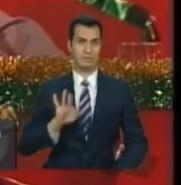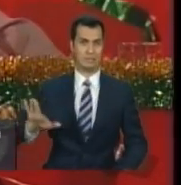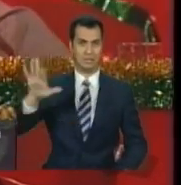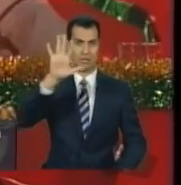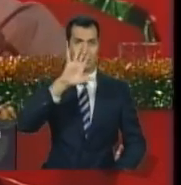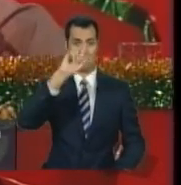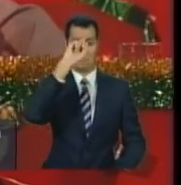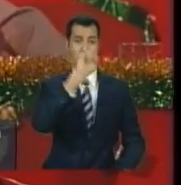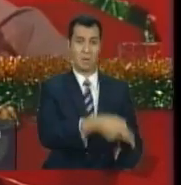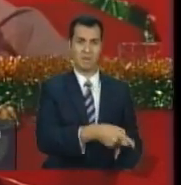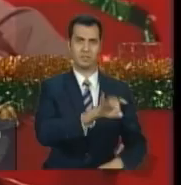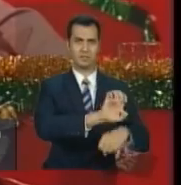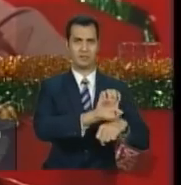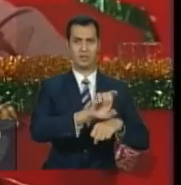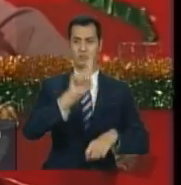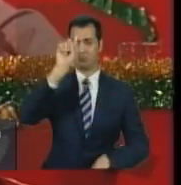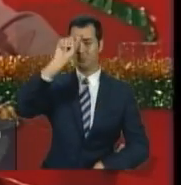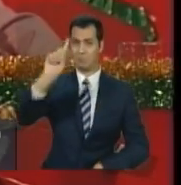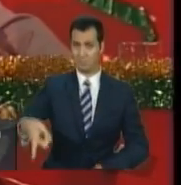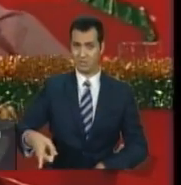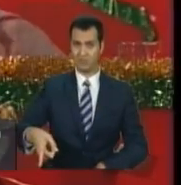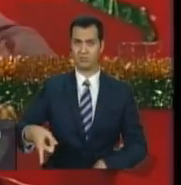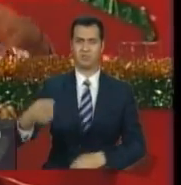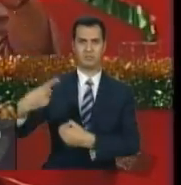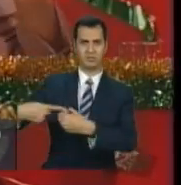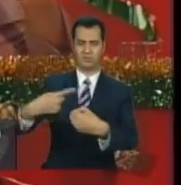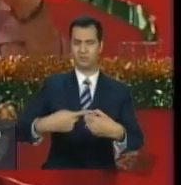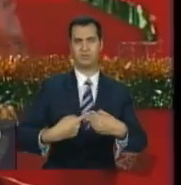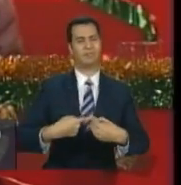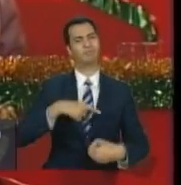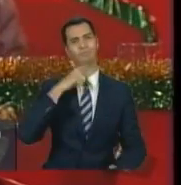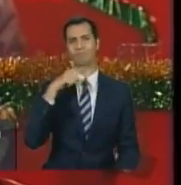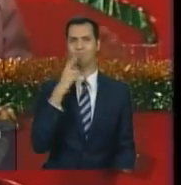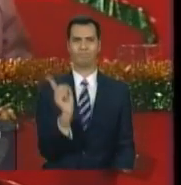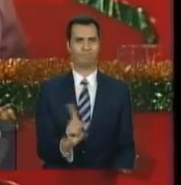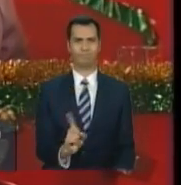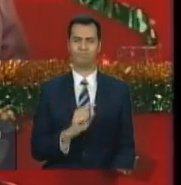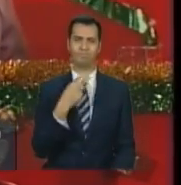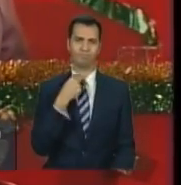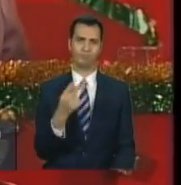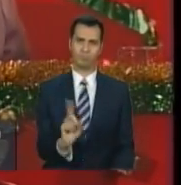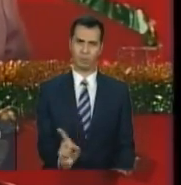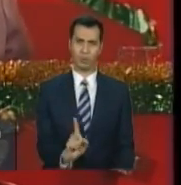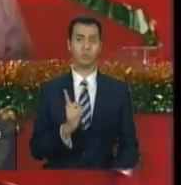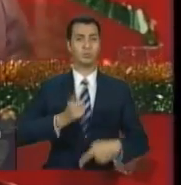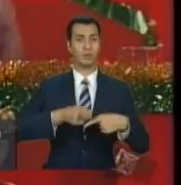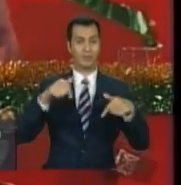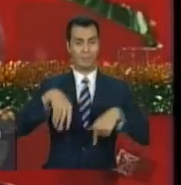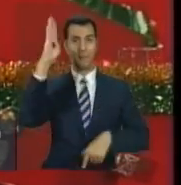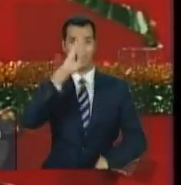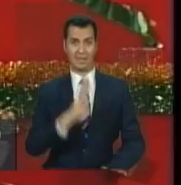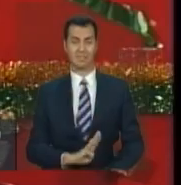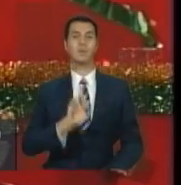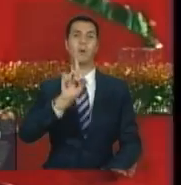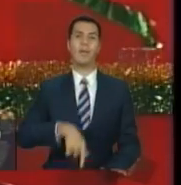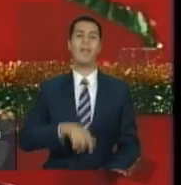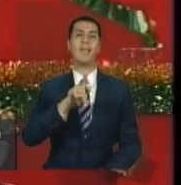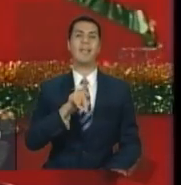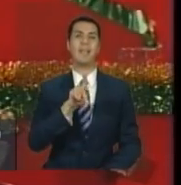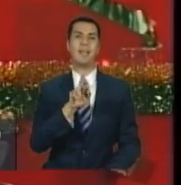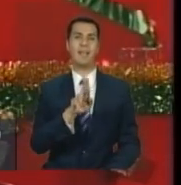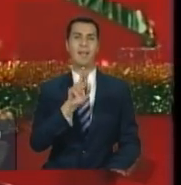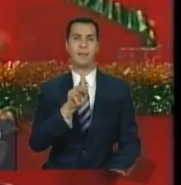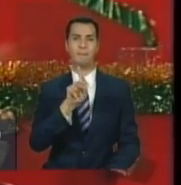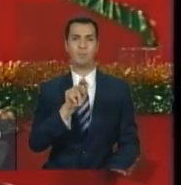estados, porque o nome do Brasil é uma República Federativa do Brasil, é assim que o Brasil se chama.